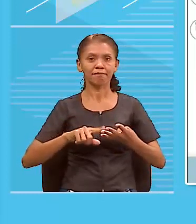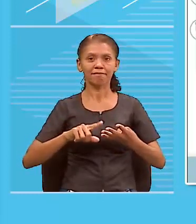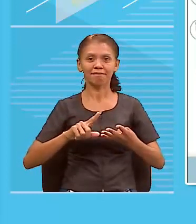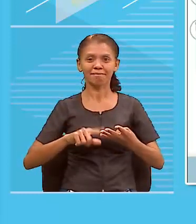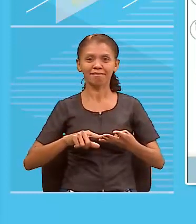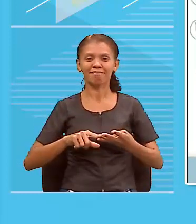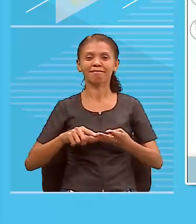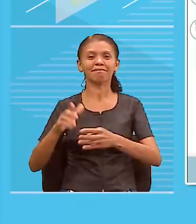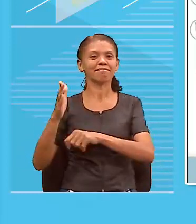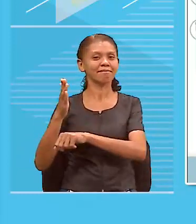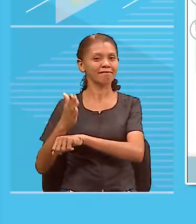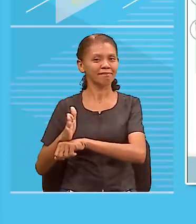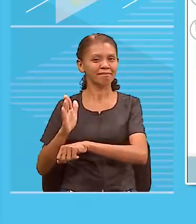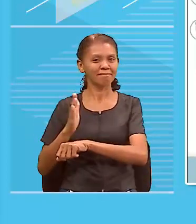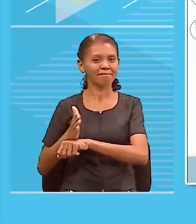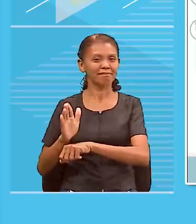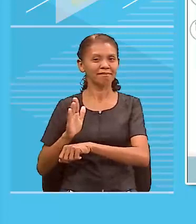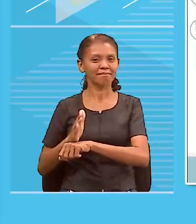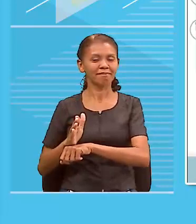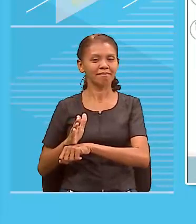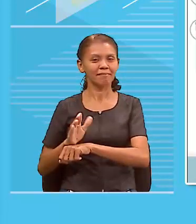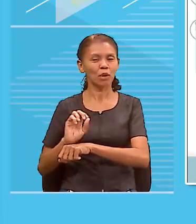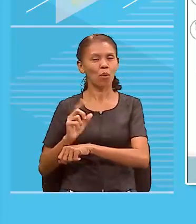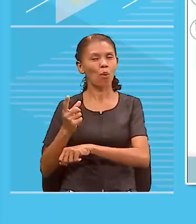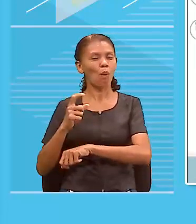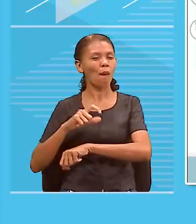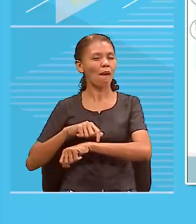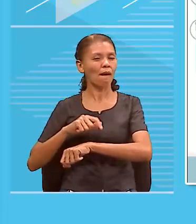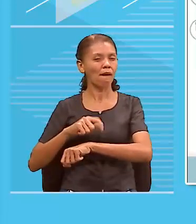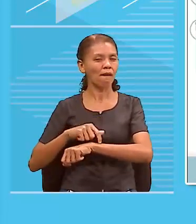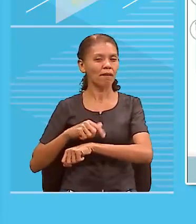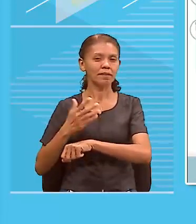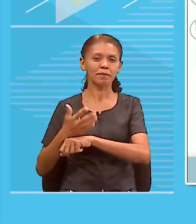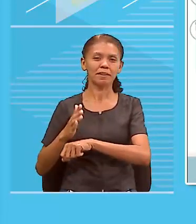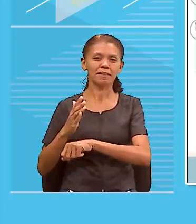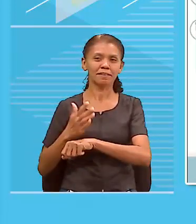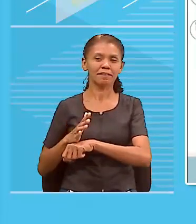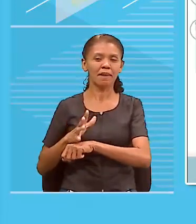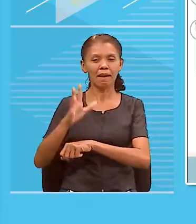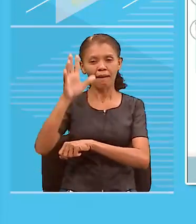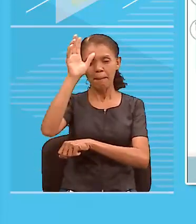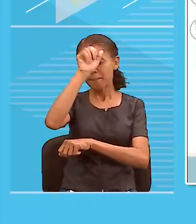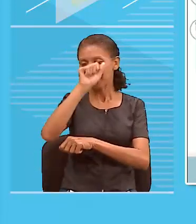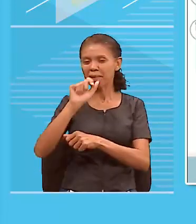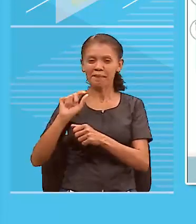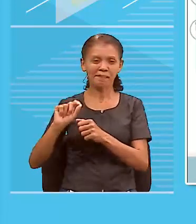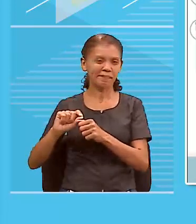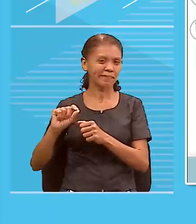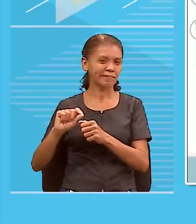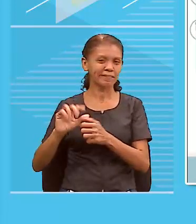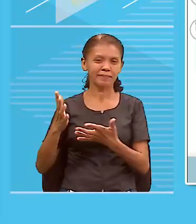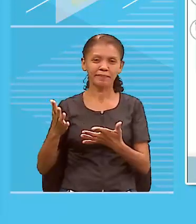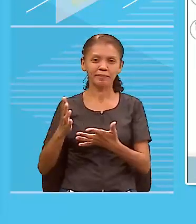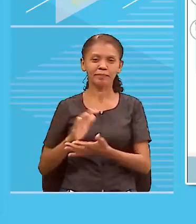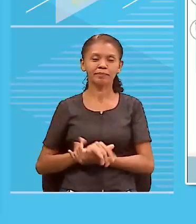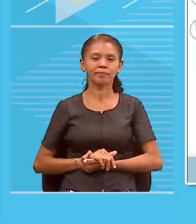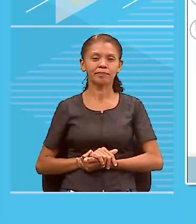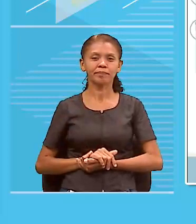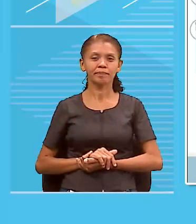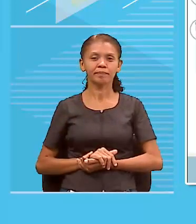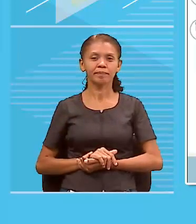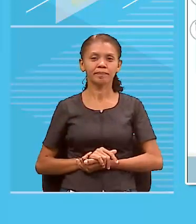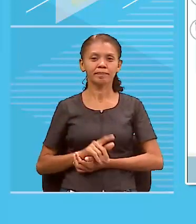praticar ou hora de praticar aprenda fazendo que é a parte onde você